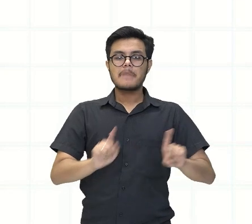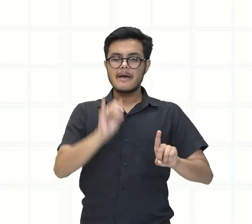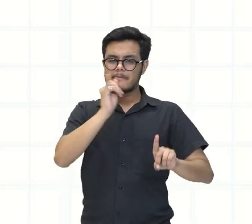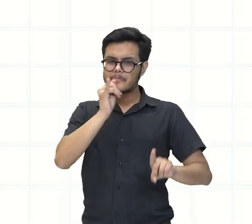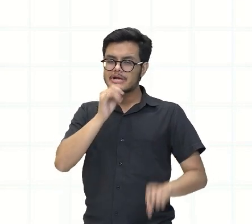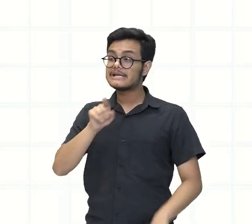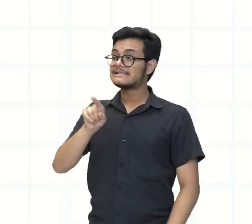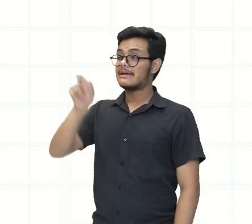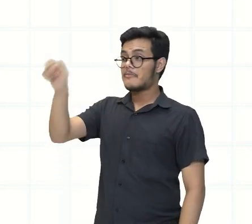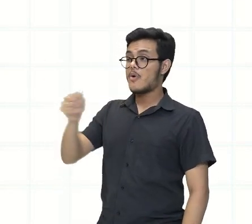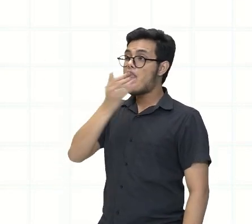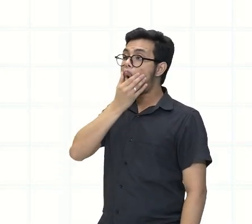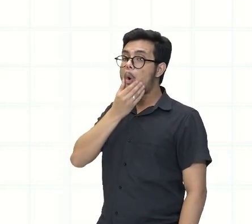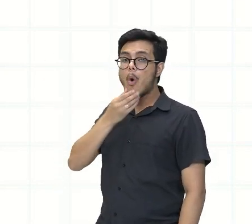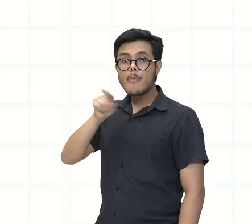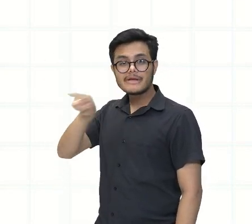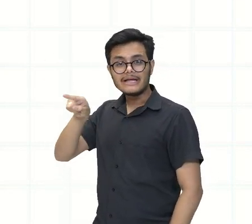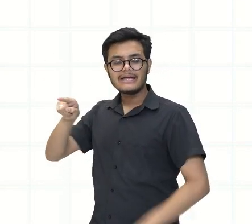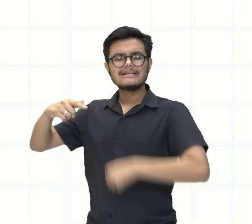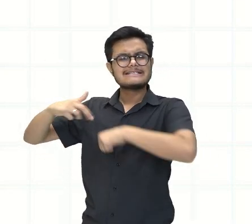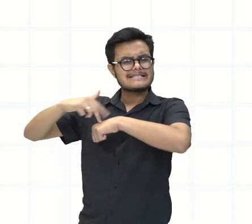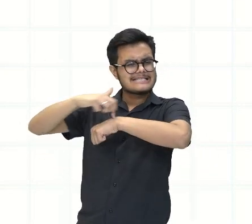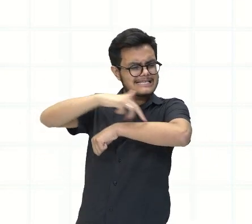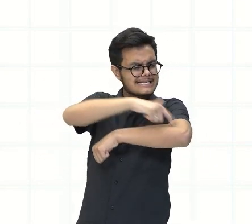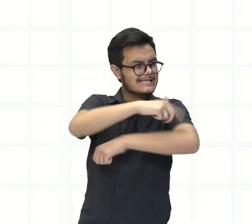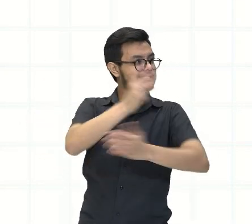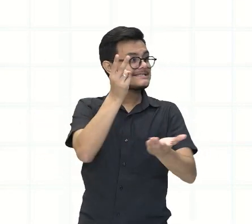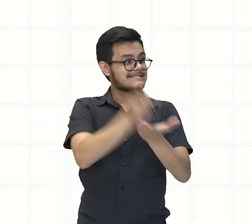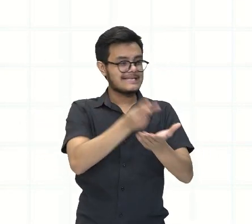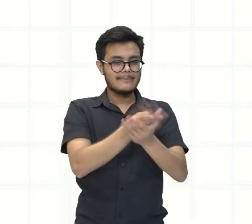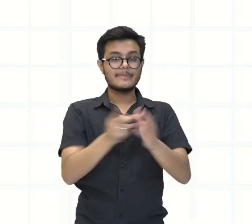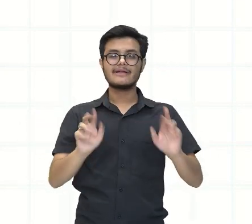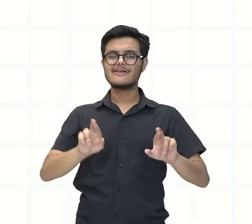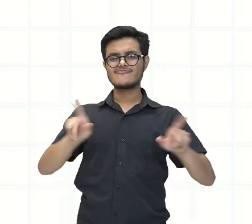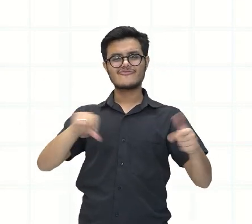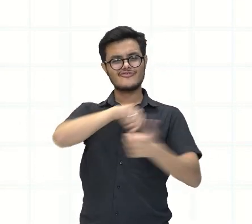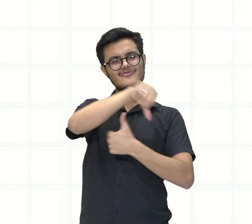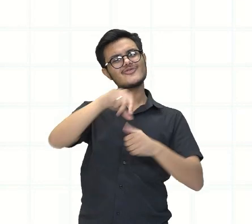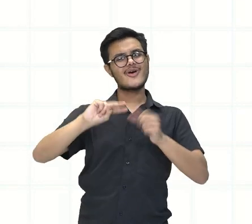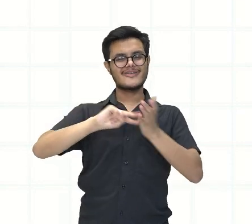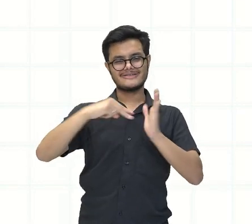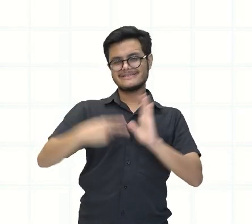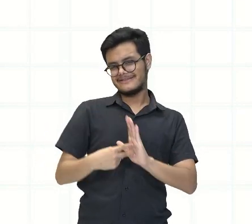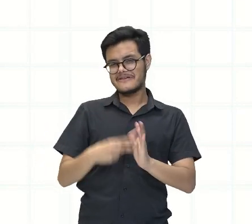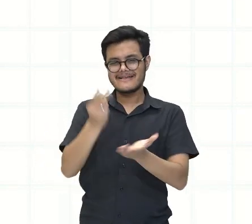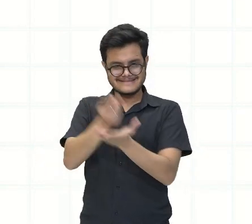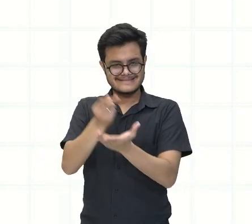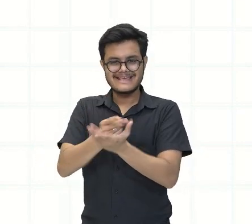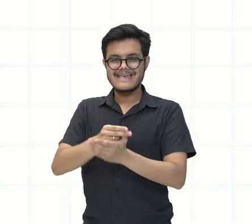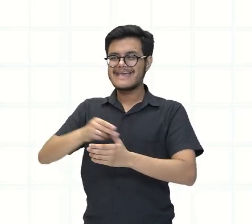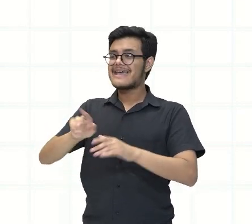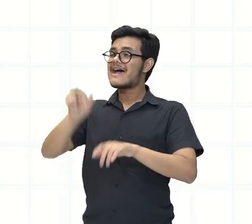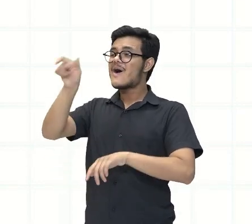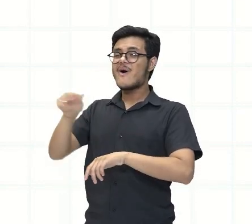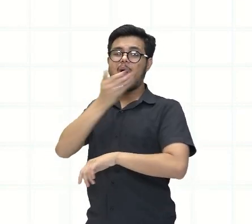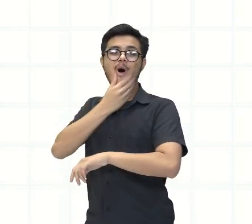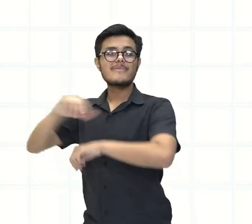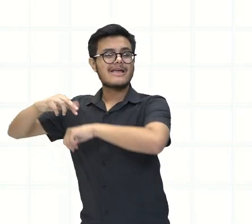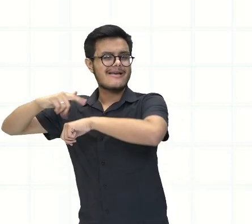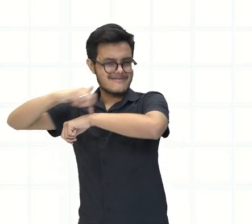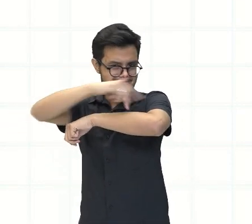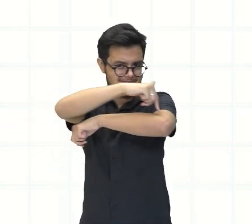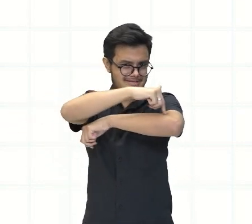continuou a caminhada, aqui o verbo continuar está expressando a ação do João, né? E